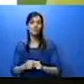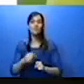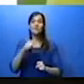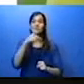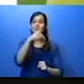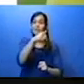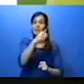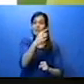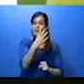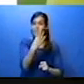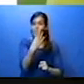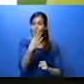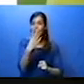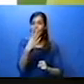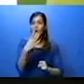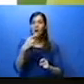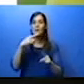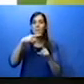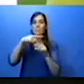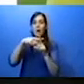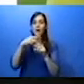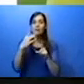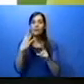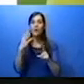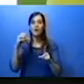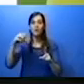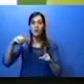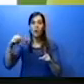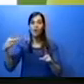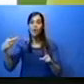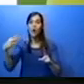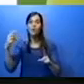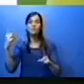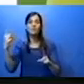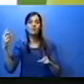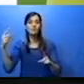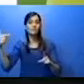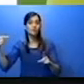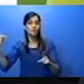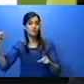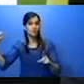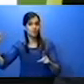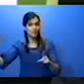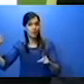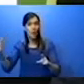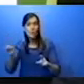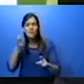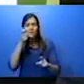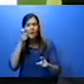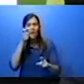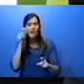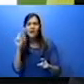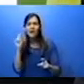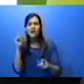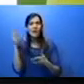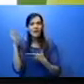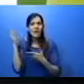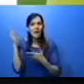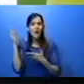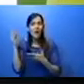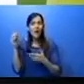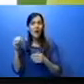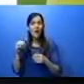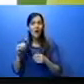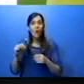74 mais 49 igual a 123. Observa que esse caminho que eu